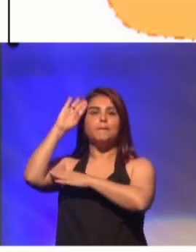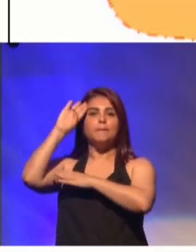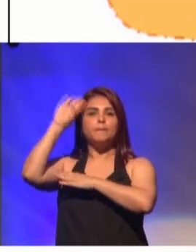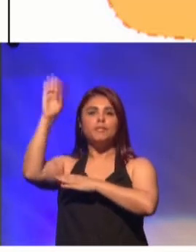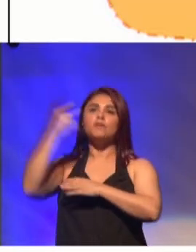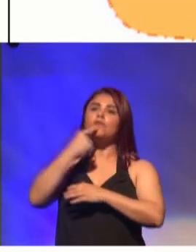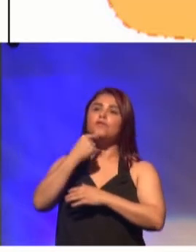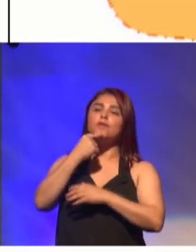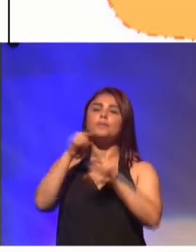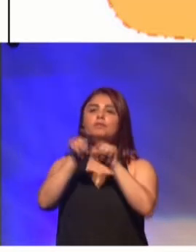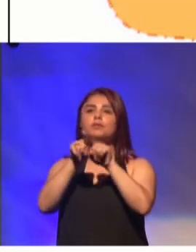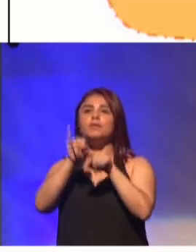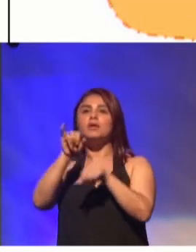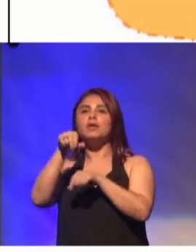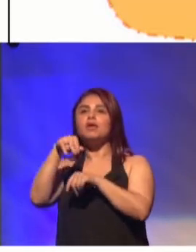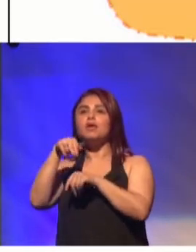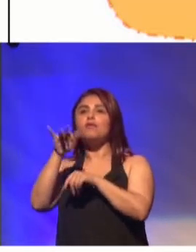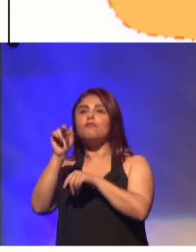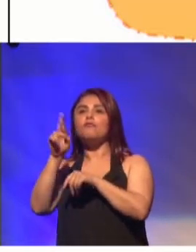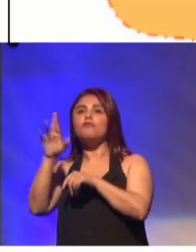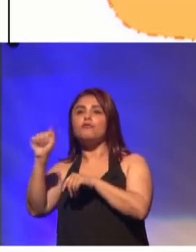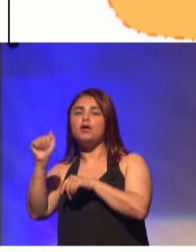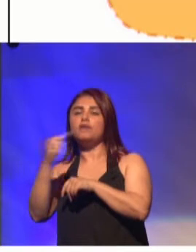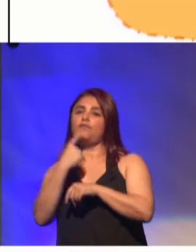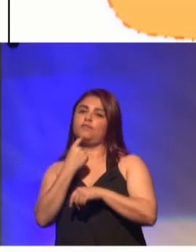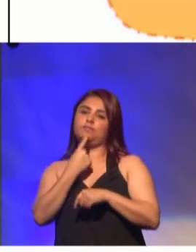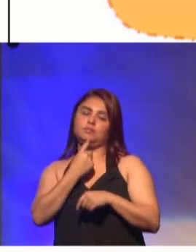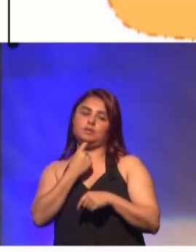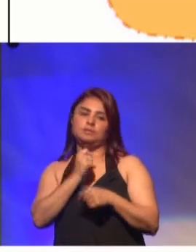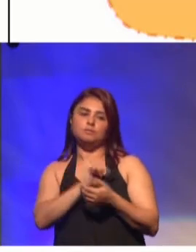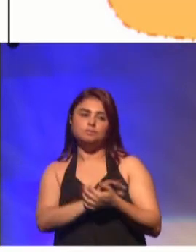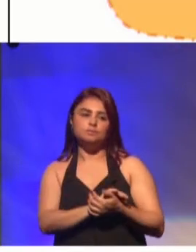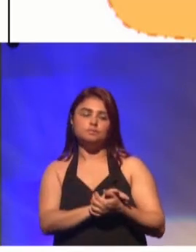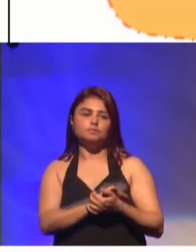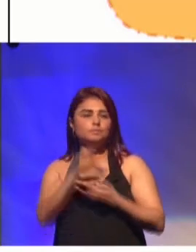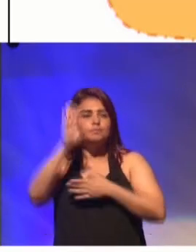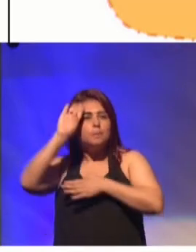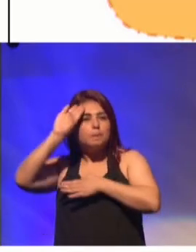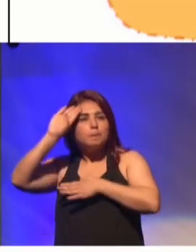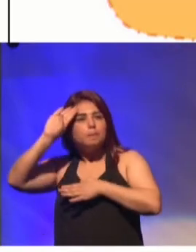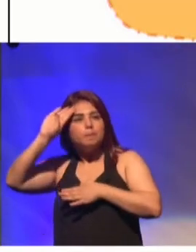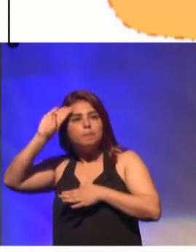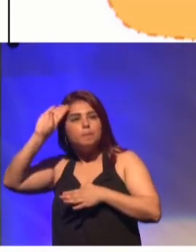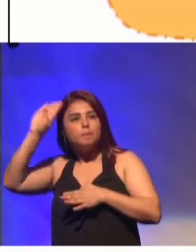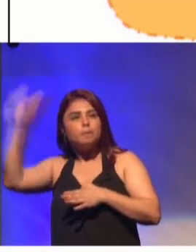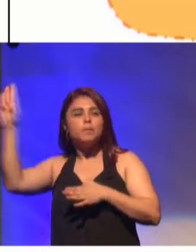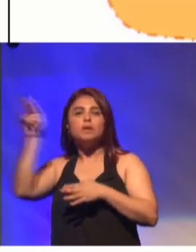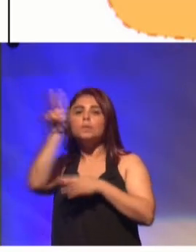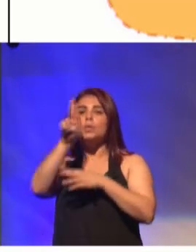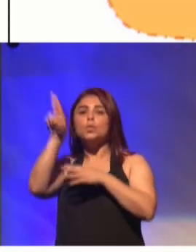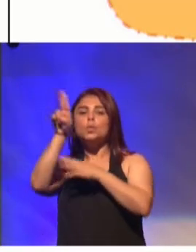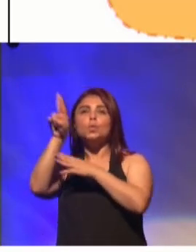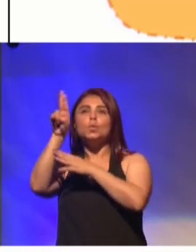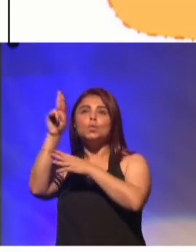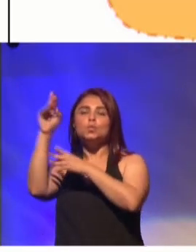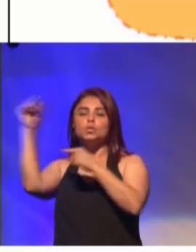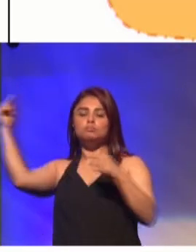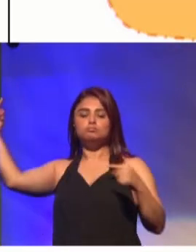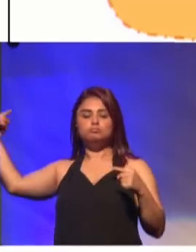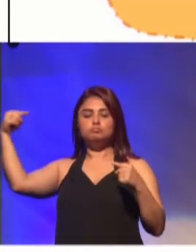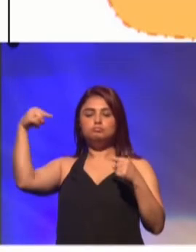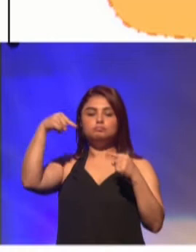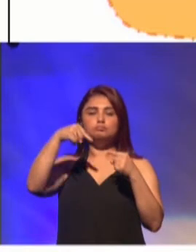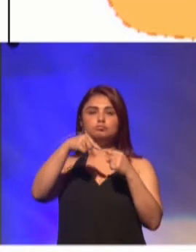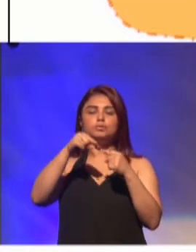e o infravermelho. Fundamentalmente, a ideia do mecanismo de ação é